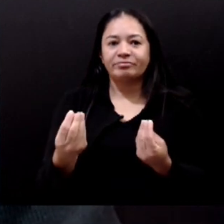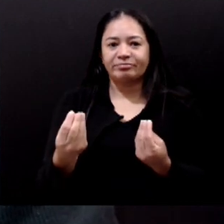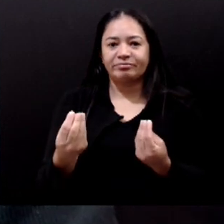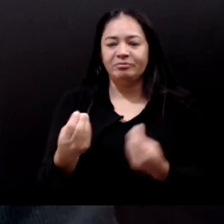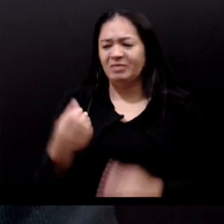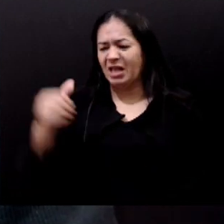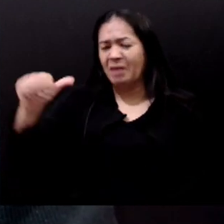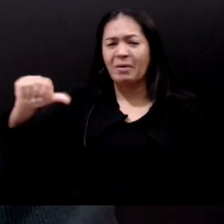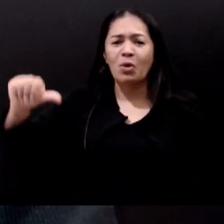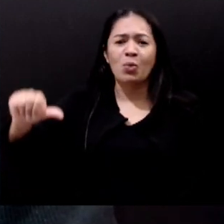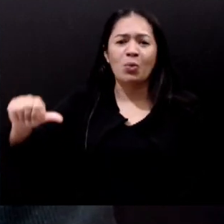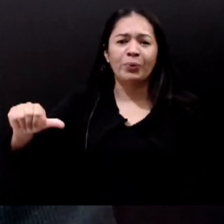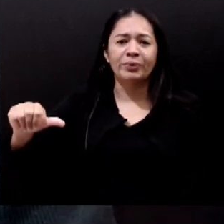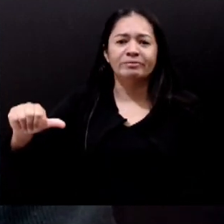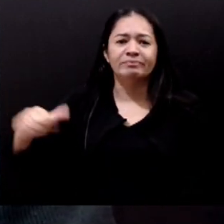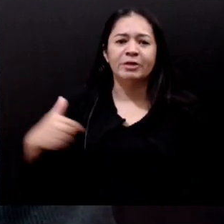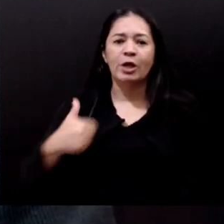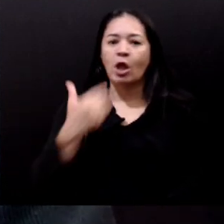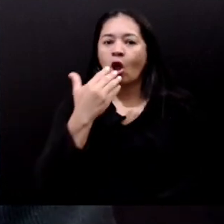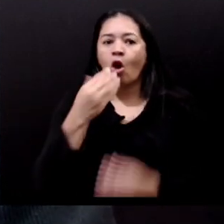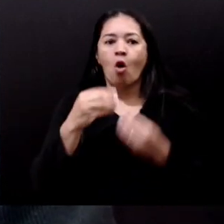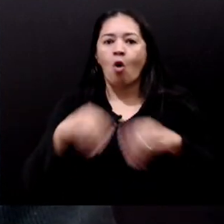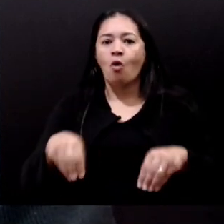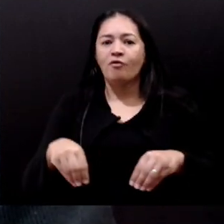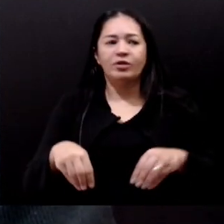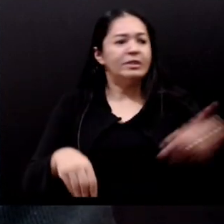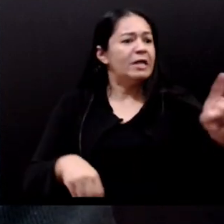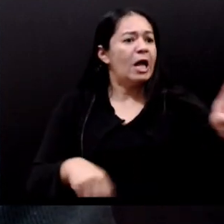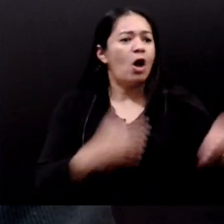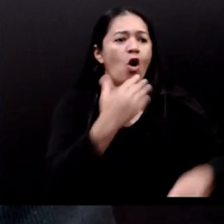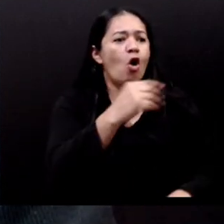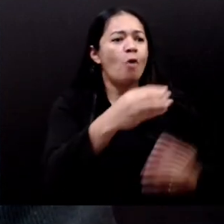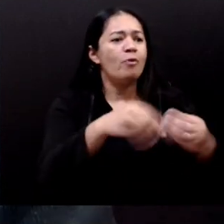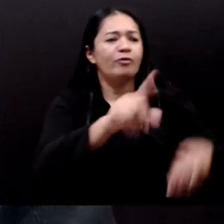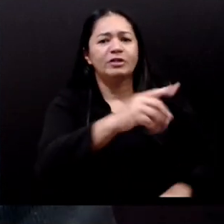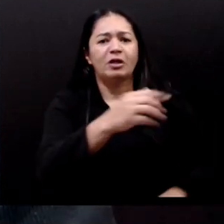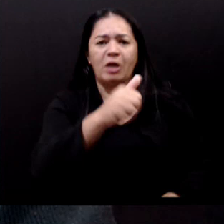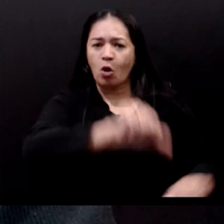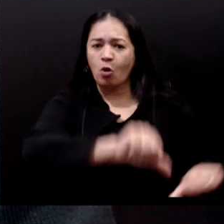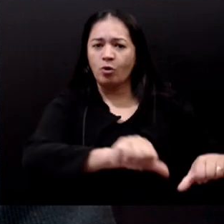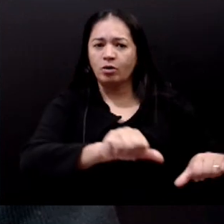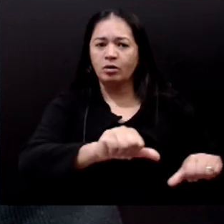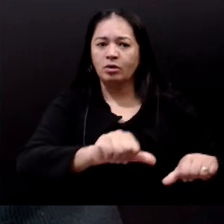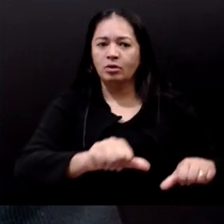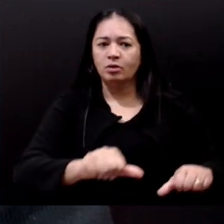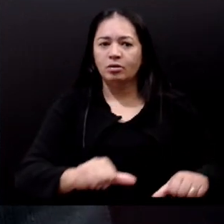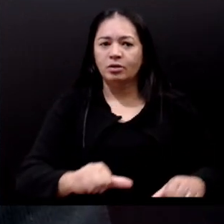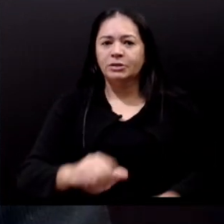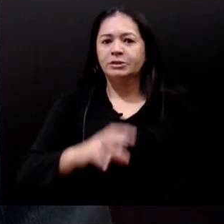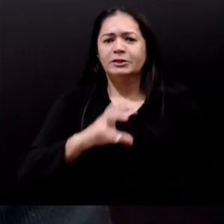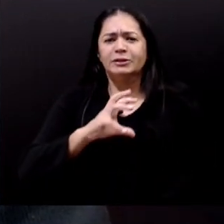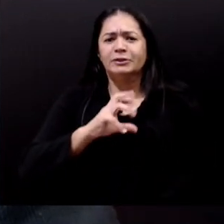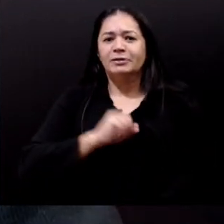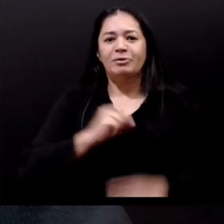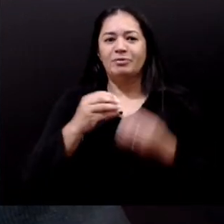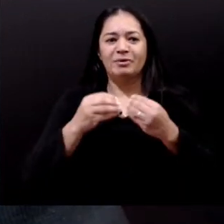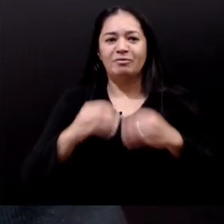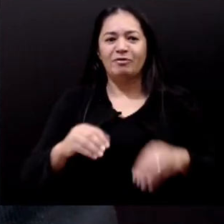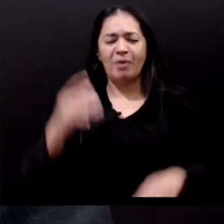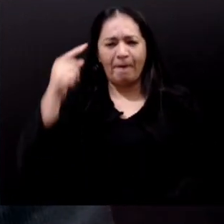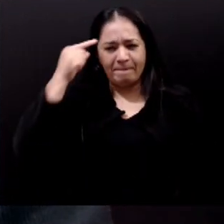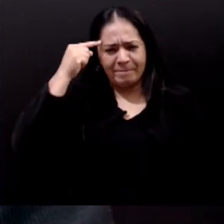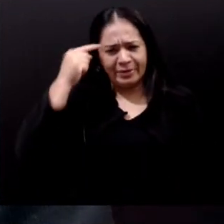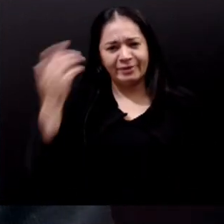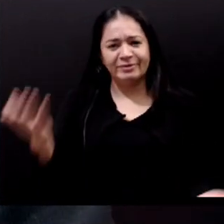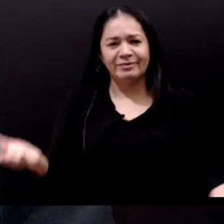assim, eu como ovo, "Não, isso faz muito mal, eu não vou comer o ovo", muito pelo uhum. contrário, é o que eu adoro o ovinho, né. Pensa bem sobre isso, né. E a mesma coisa o